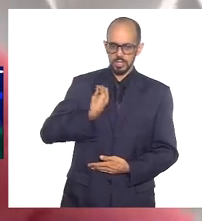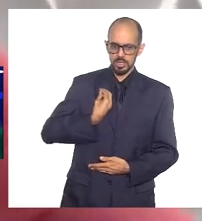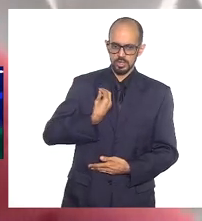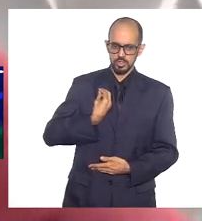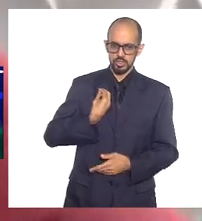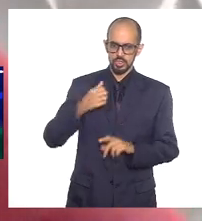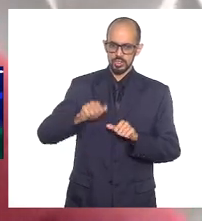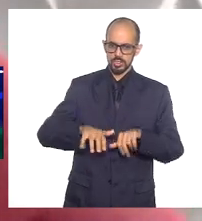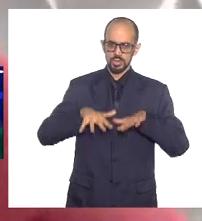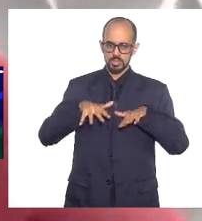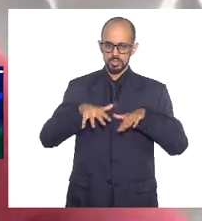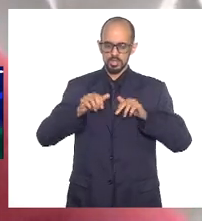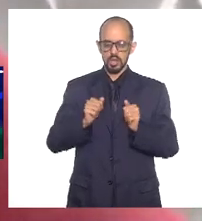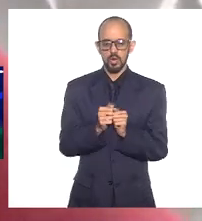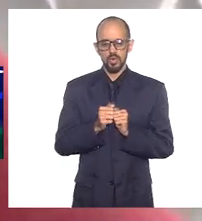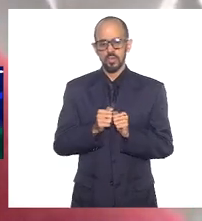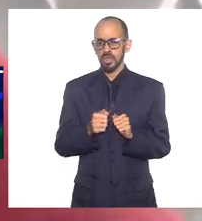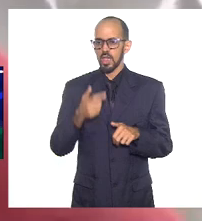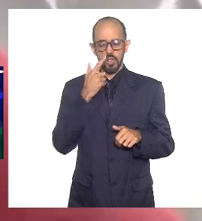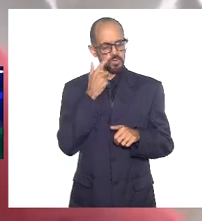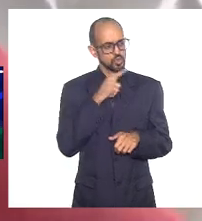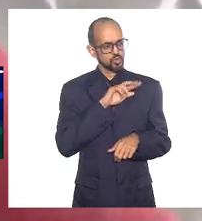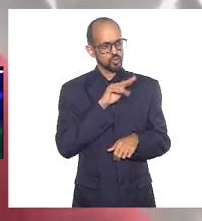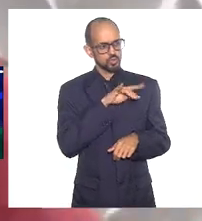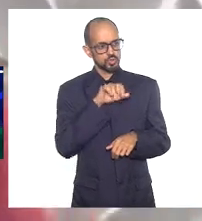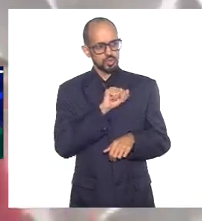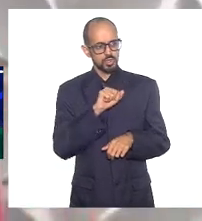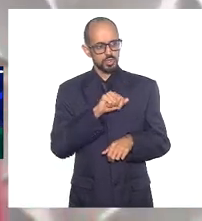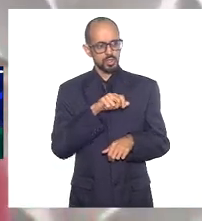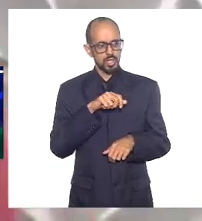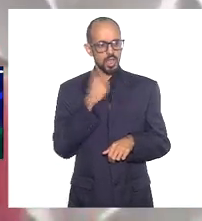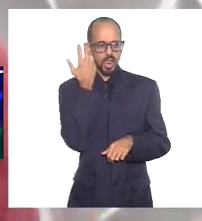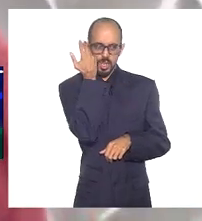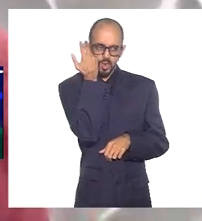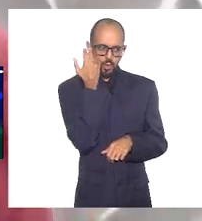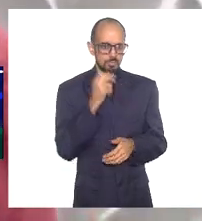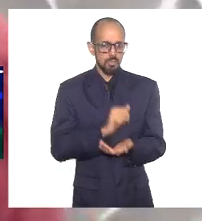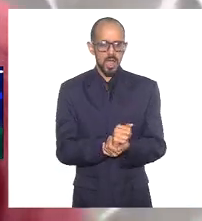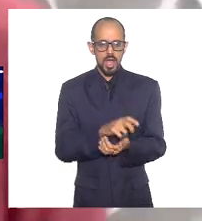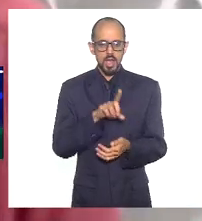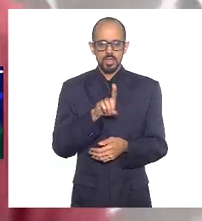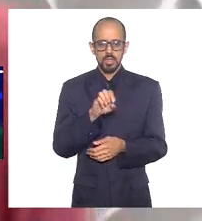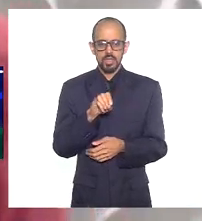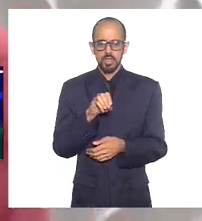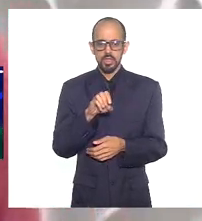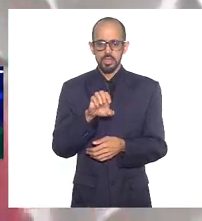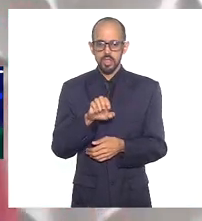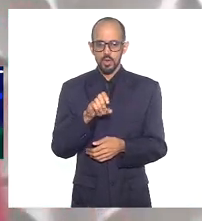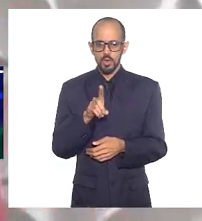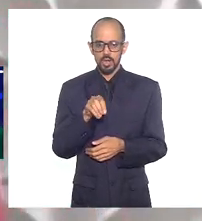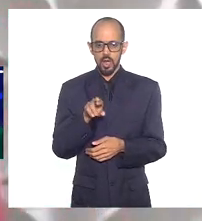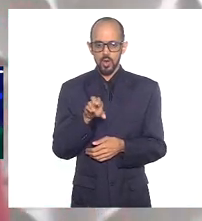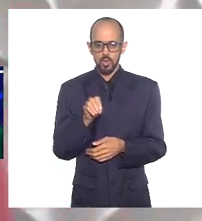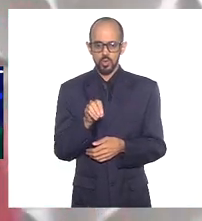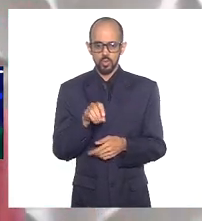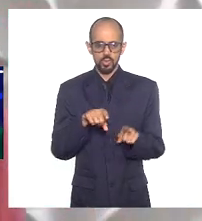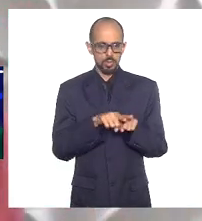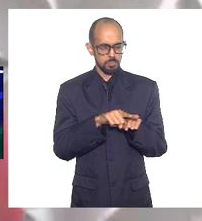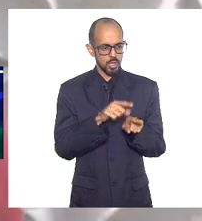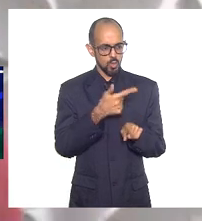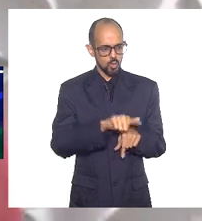essa sessão vejo aqui deputada Lucinha deputado Eliomar deputado doutor Deodalto e tantos outros eu queria